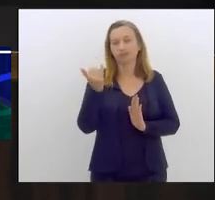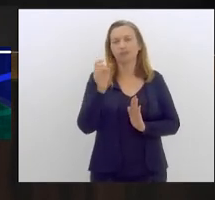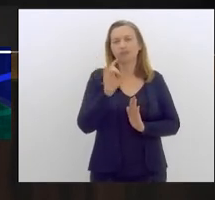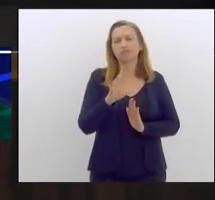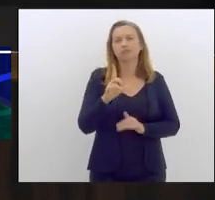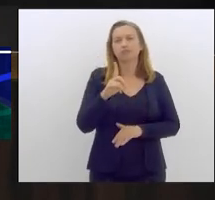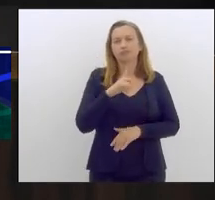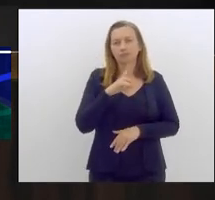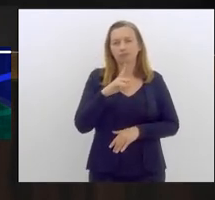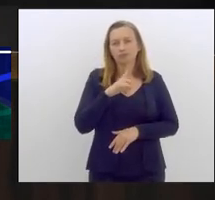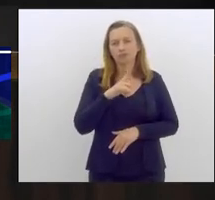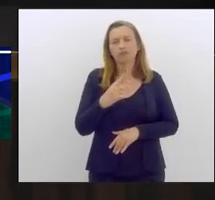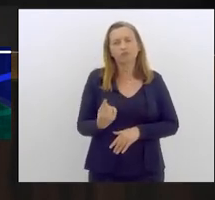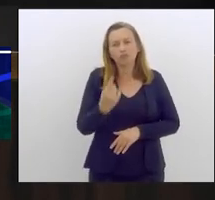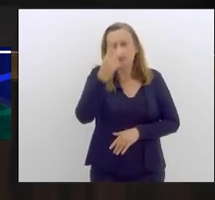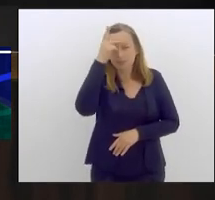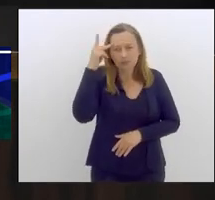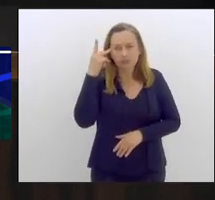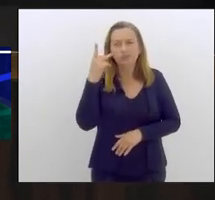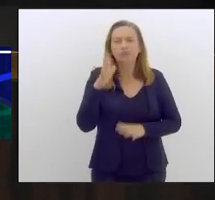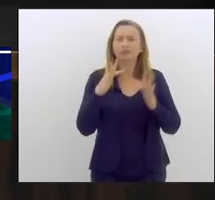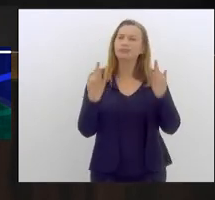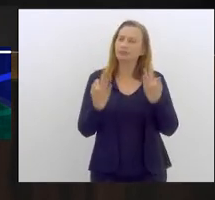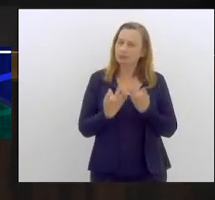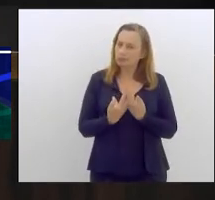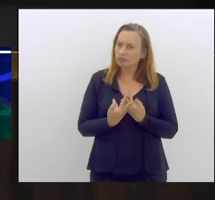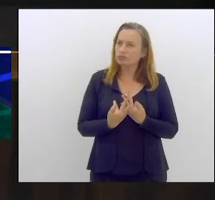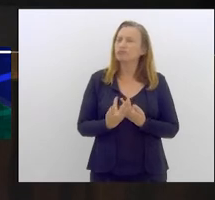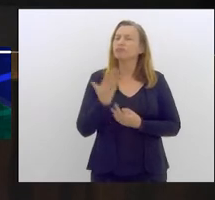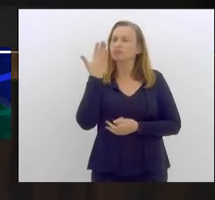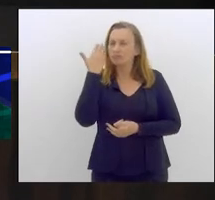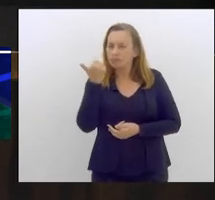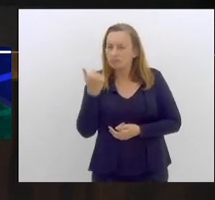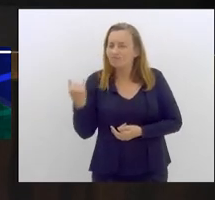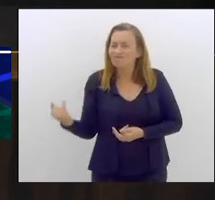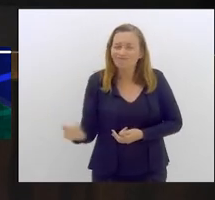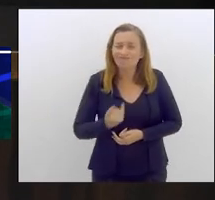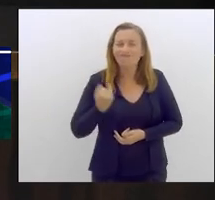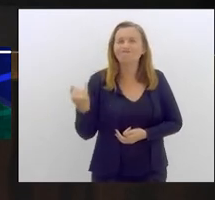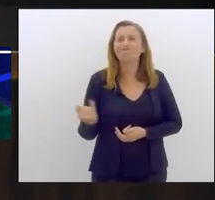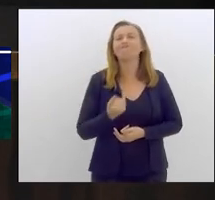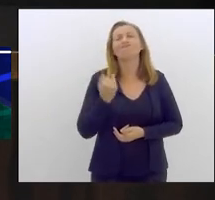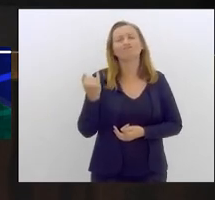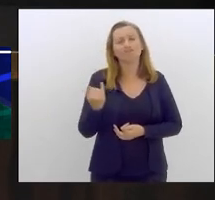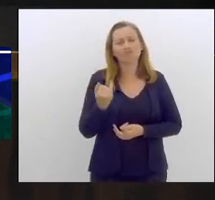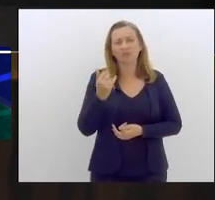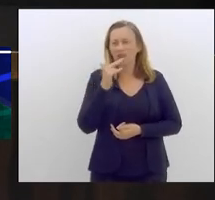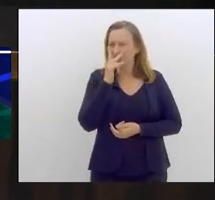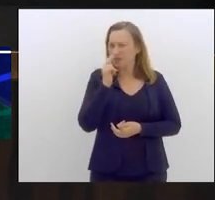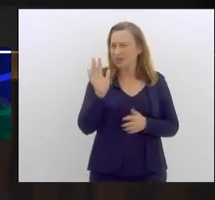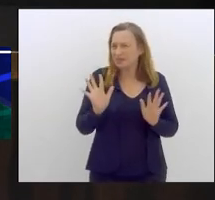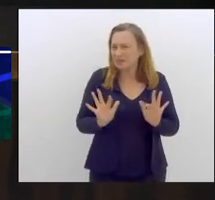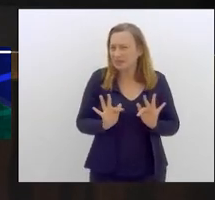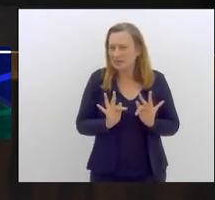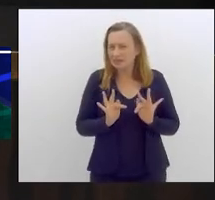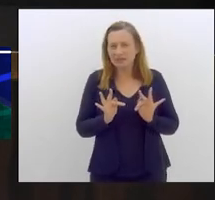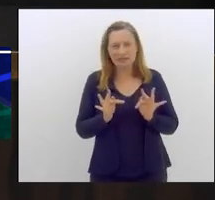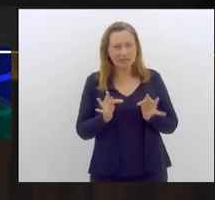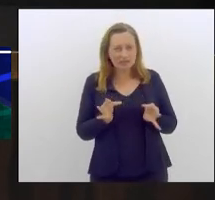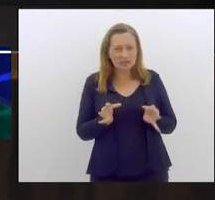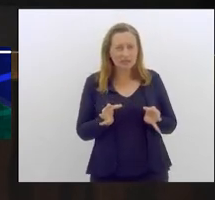tem uma pessoa na família é que sabe da importância. Parece que é simplesmente